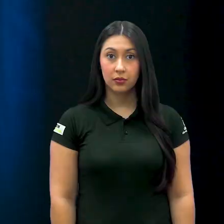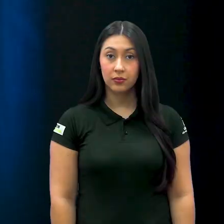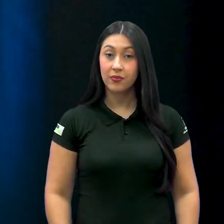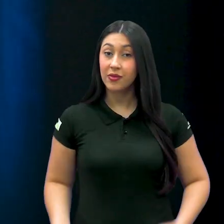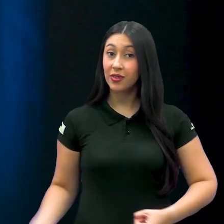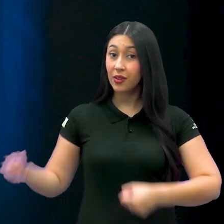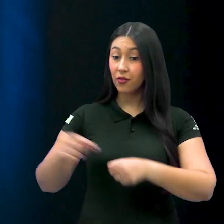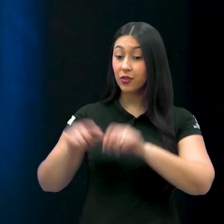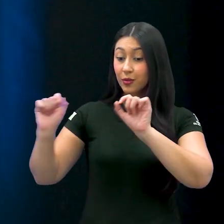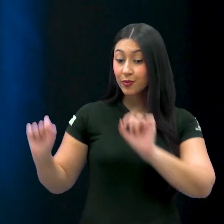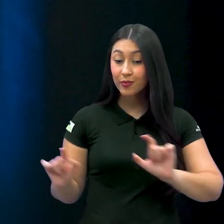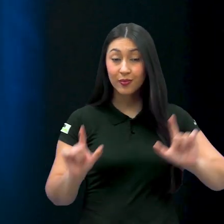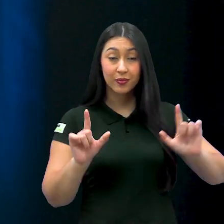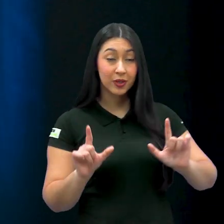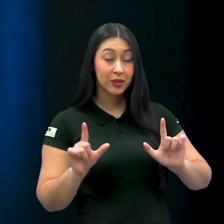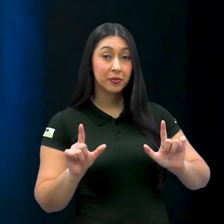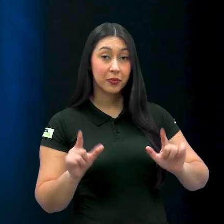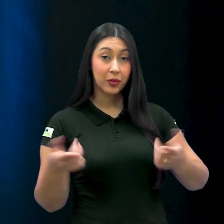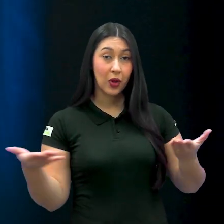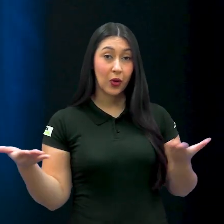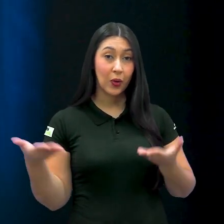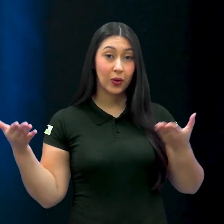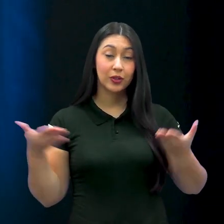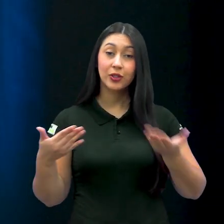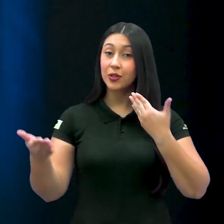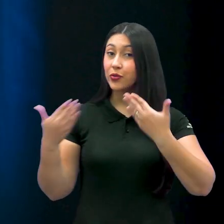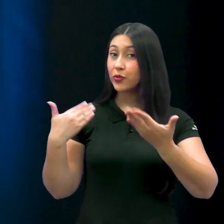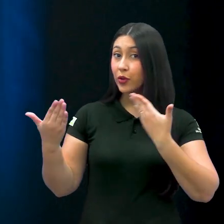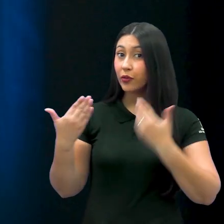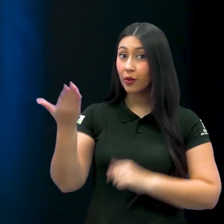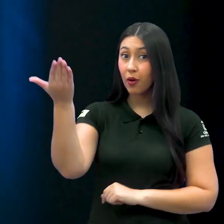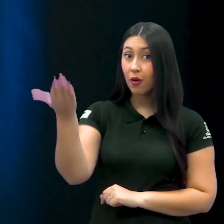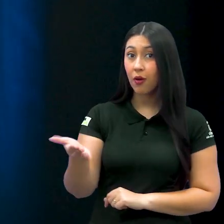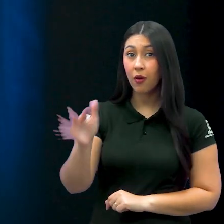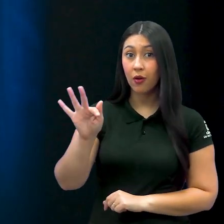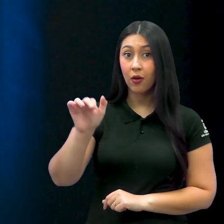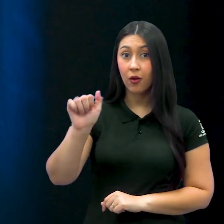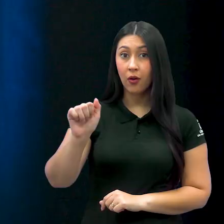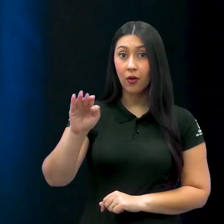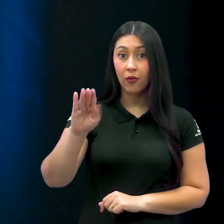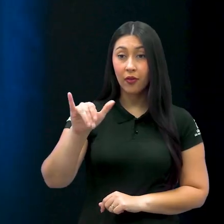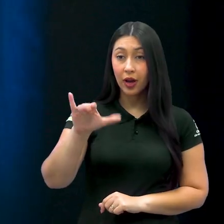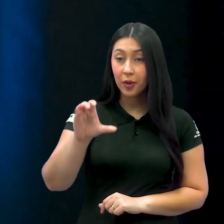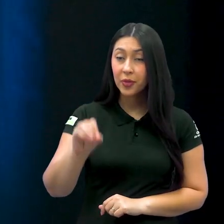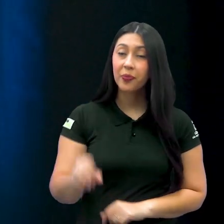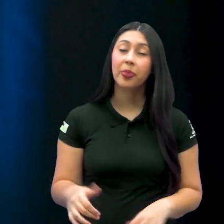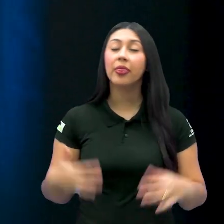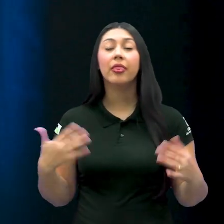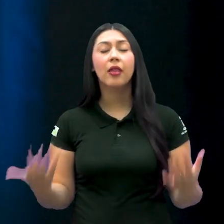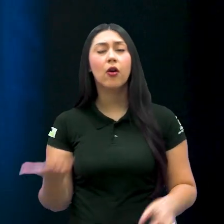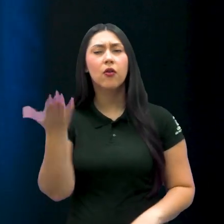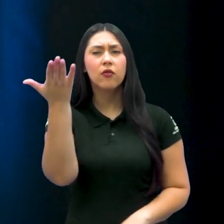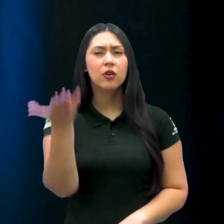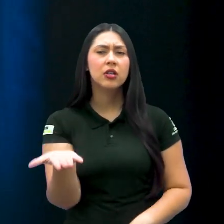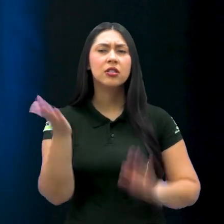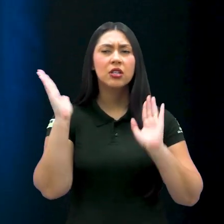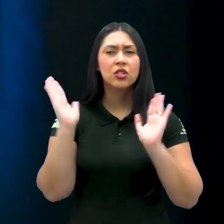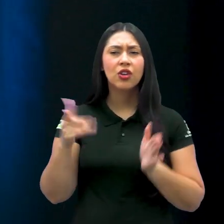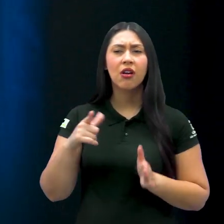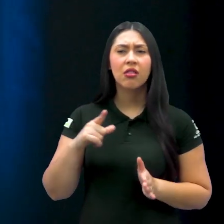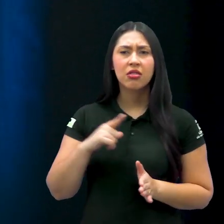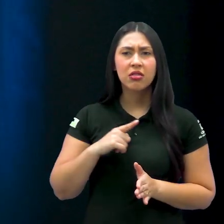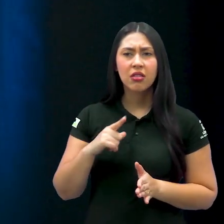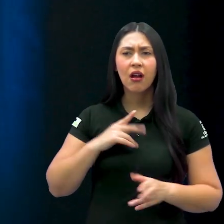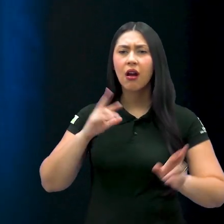De volta com o estúdio Sobe o Som. Hoje a gente está batendo um papo com o Fábio Figueira. Fabião, eu sei que você tem na sua estante